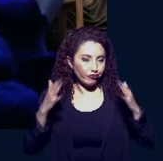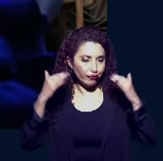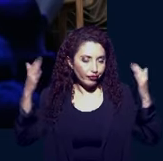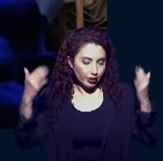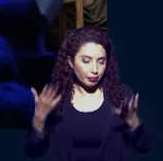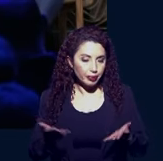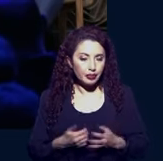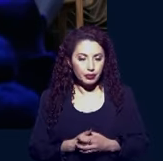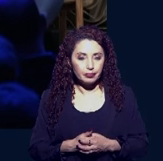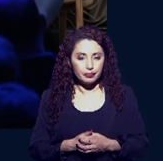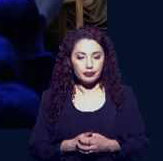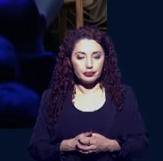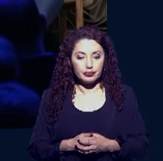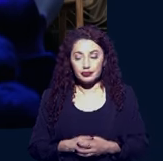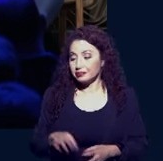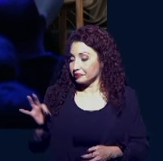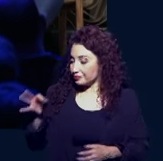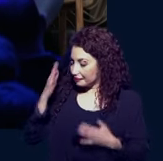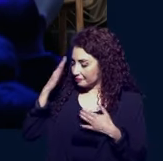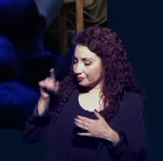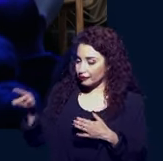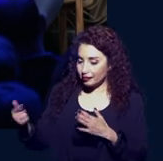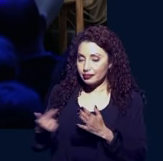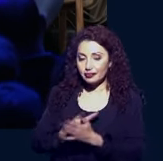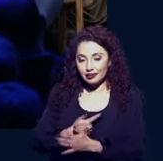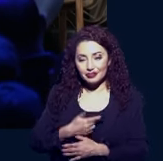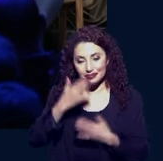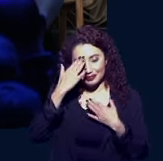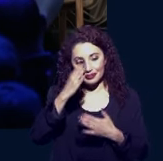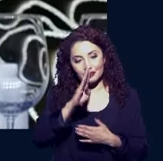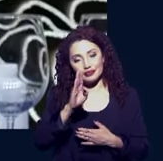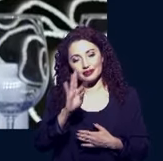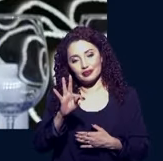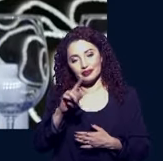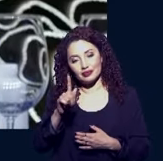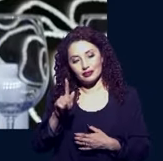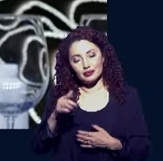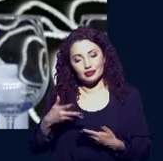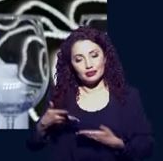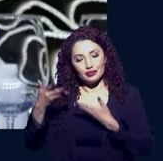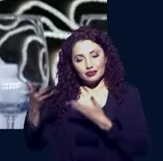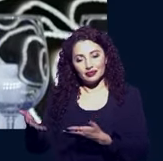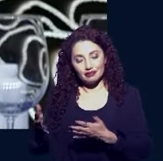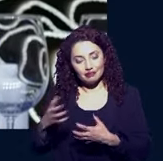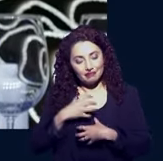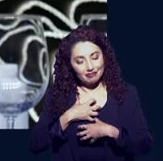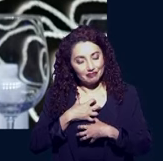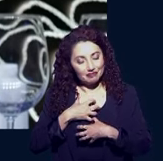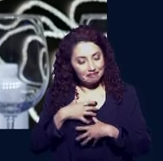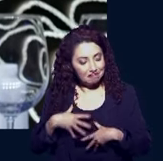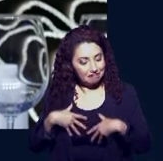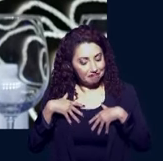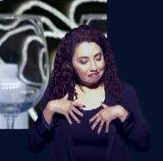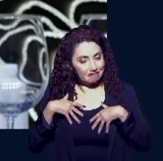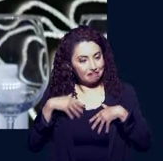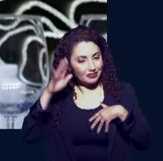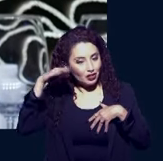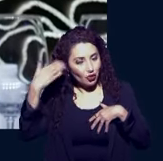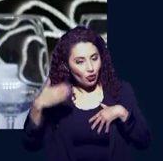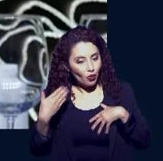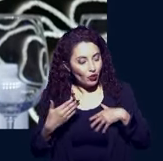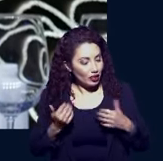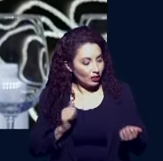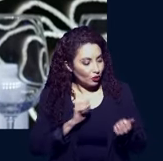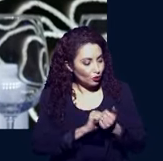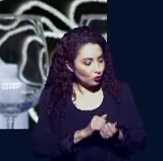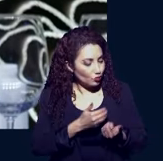primeir obrigado pela pergunta Thiago Obrigado ptg pelo convite é um prazer est aqui uma honra dividir a a o painel com a